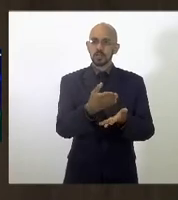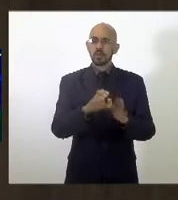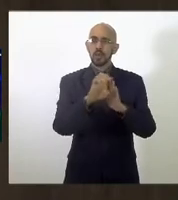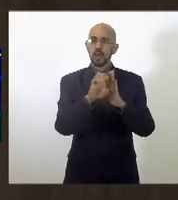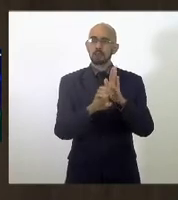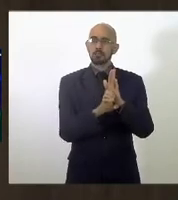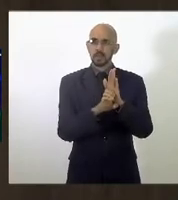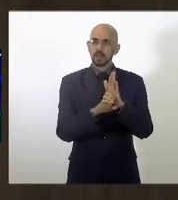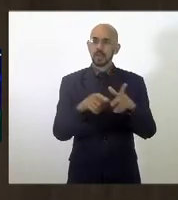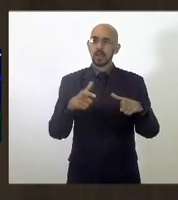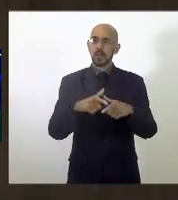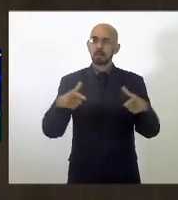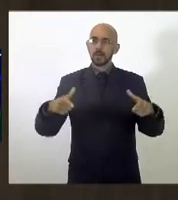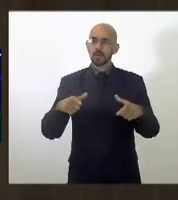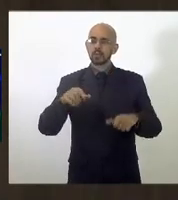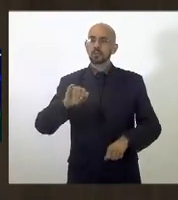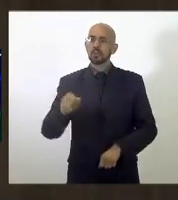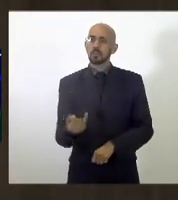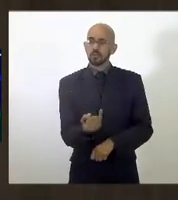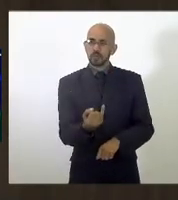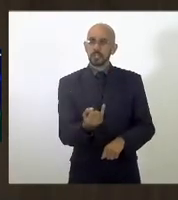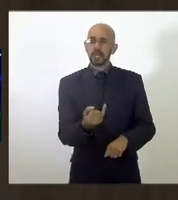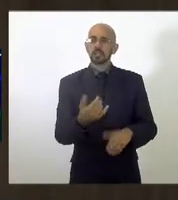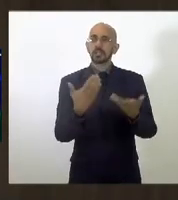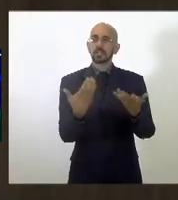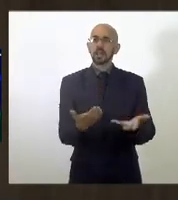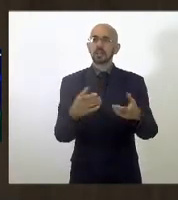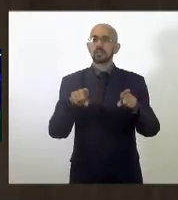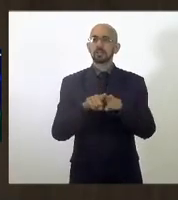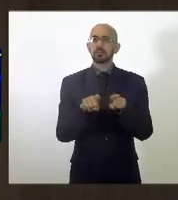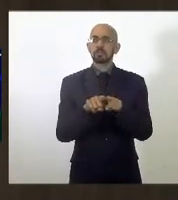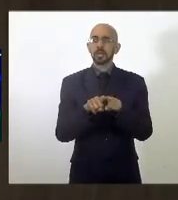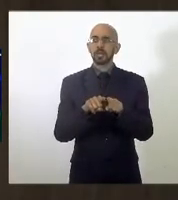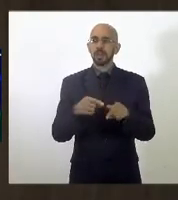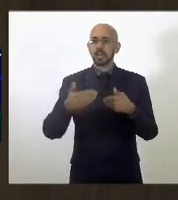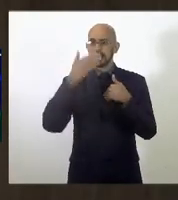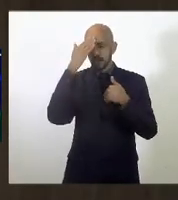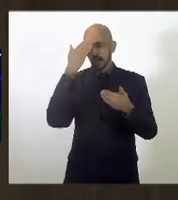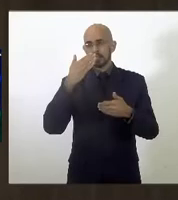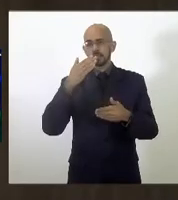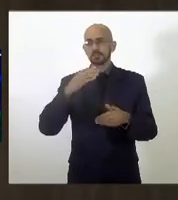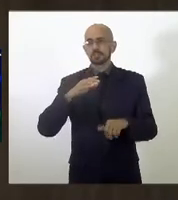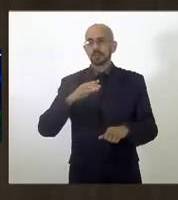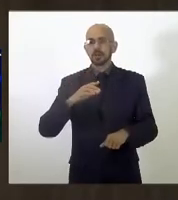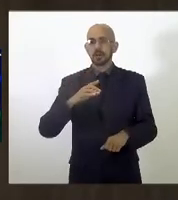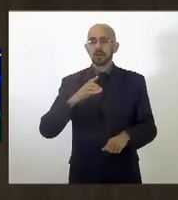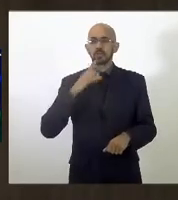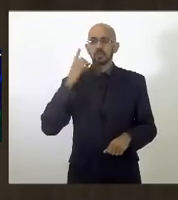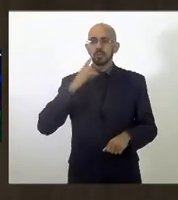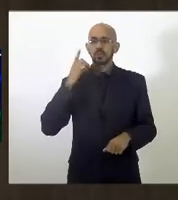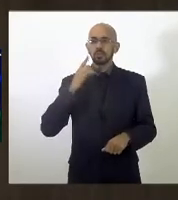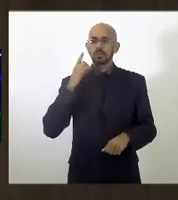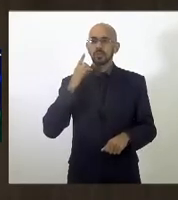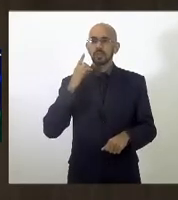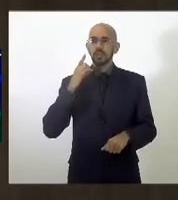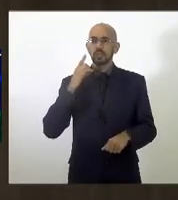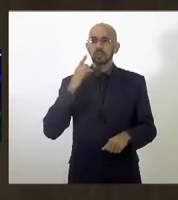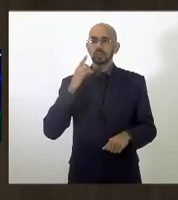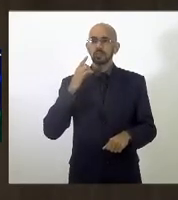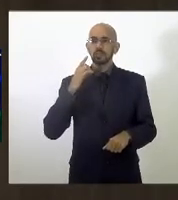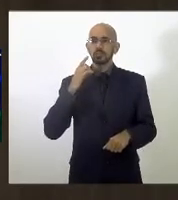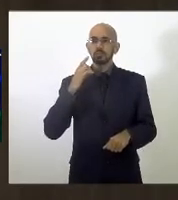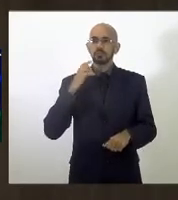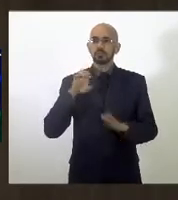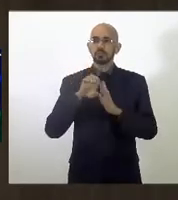delas foi aproveitada. Quero agradecer o entendimento com o deputado Rodrigo Amorim, que também tinha feito uma emenda sobre outro tema e tinha sido